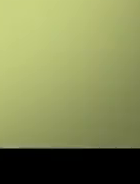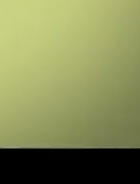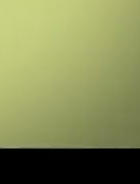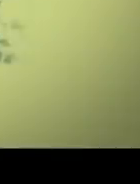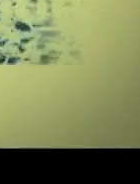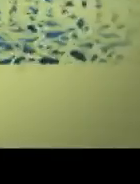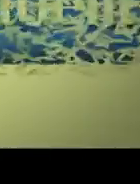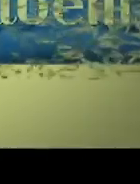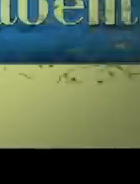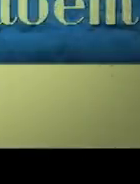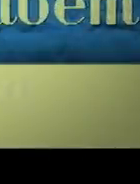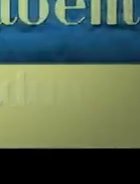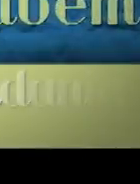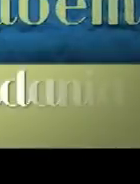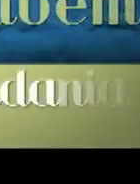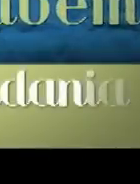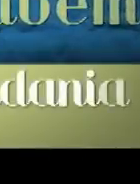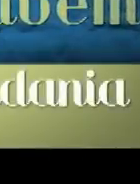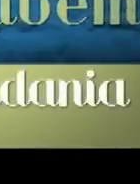Música